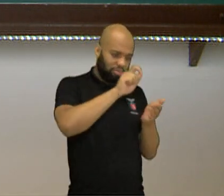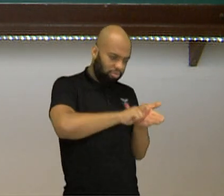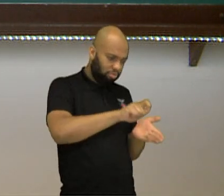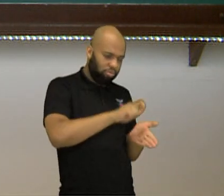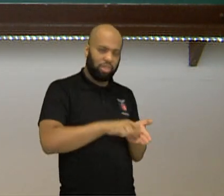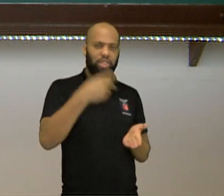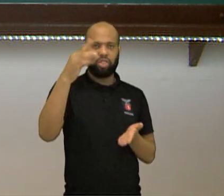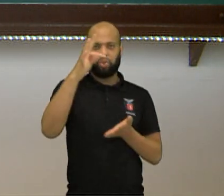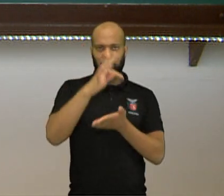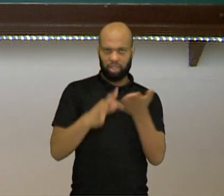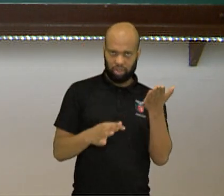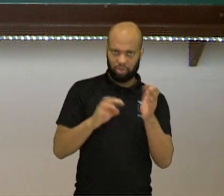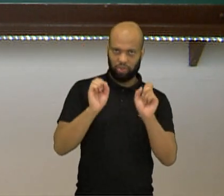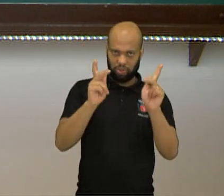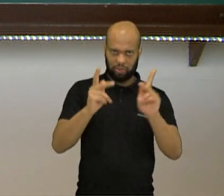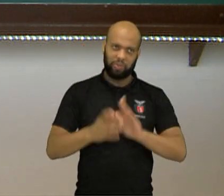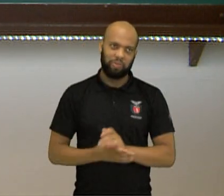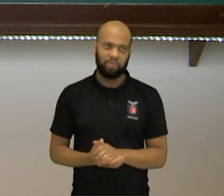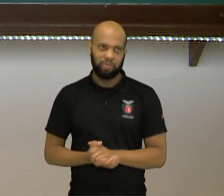relato.